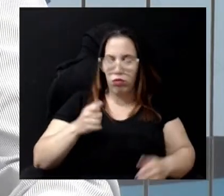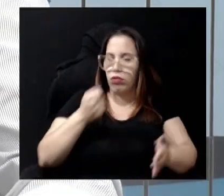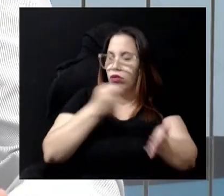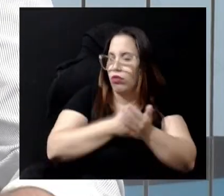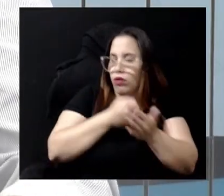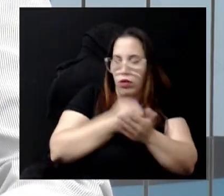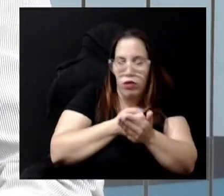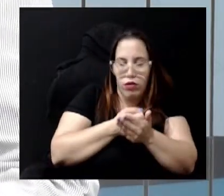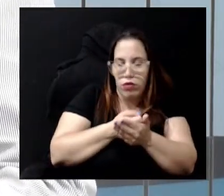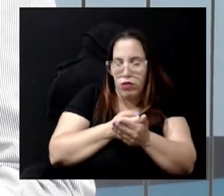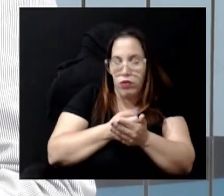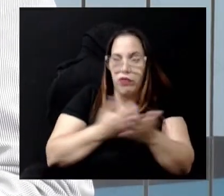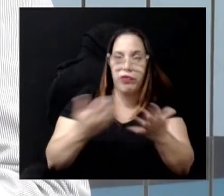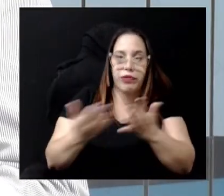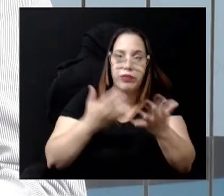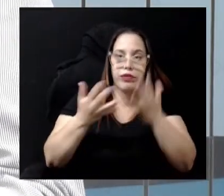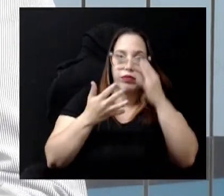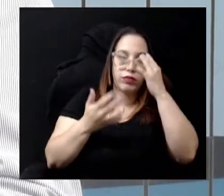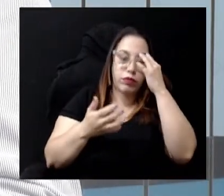redução de